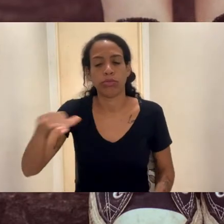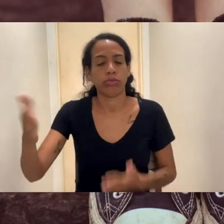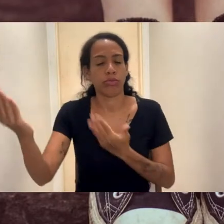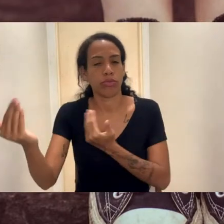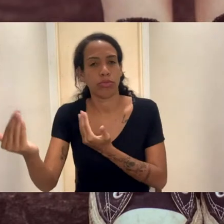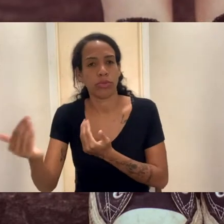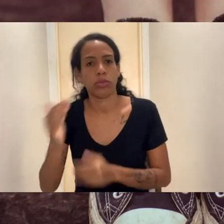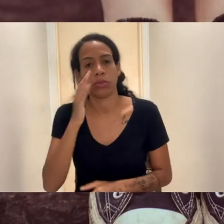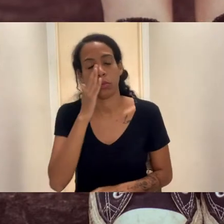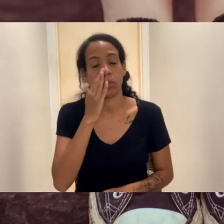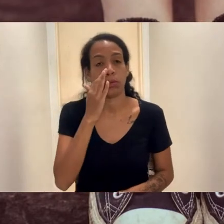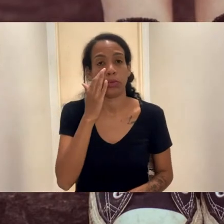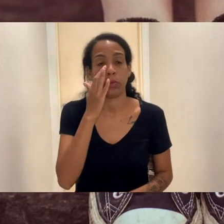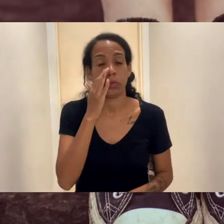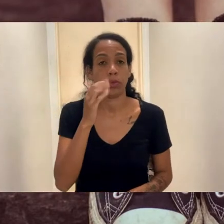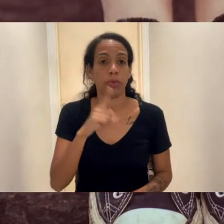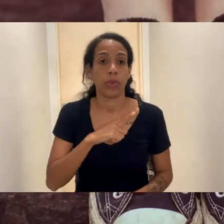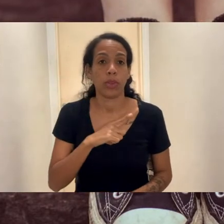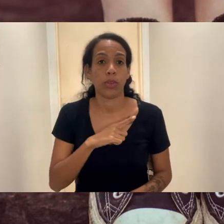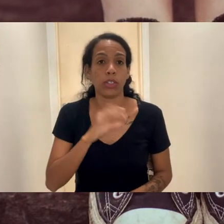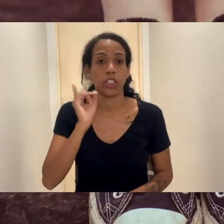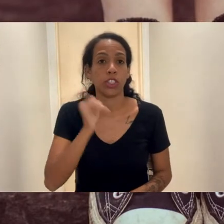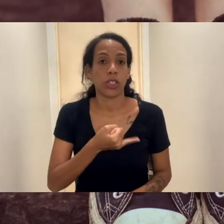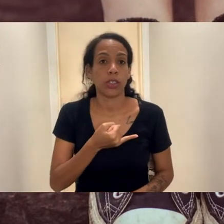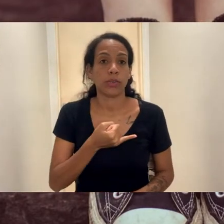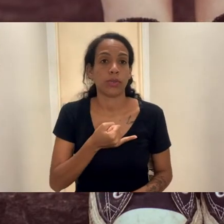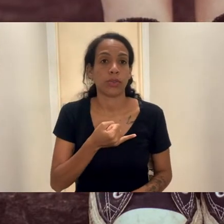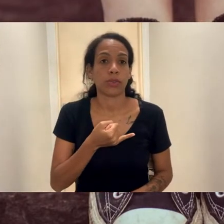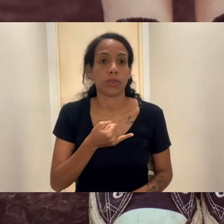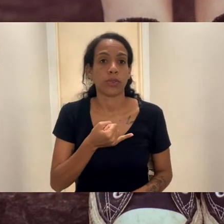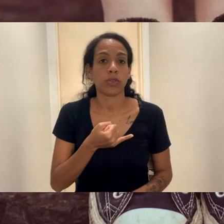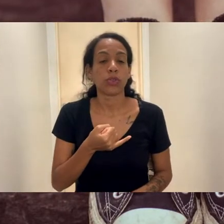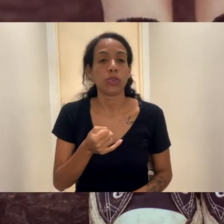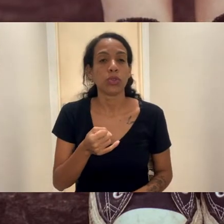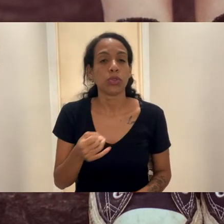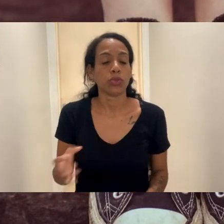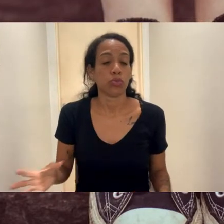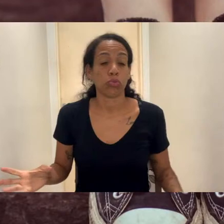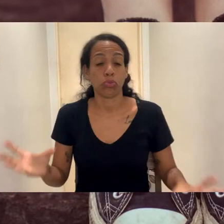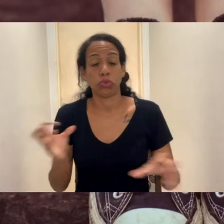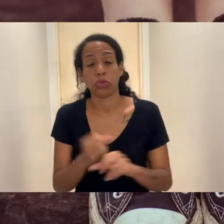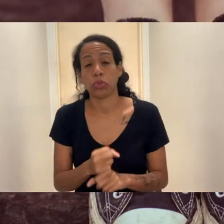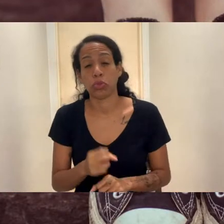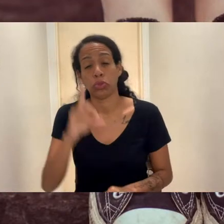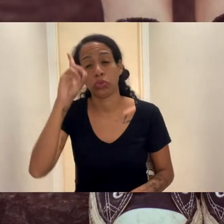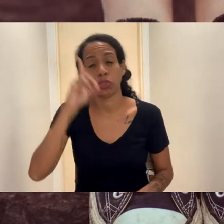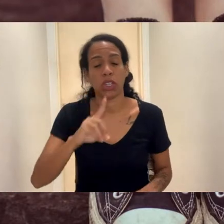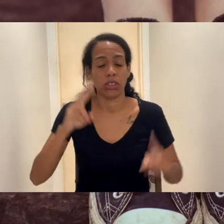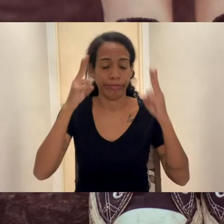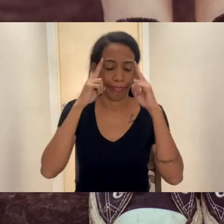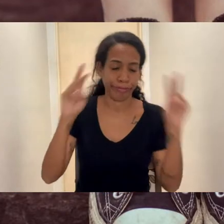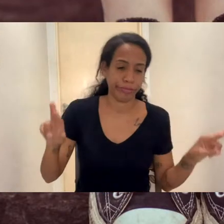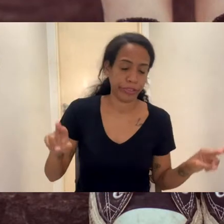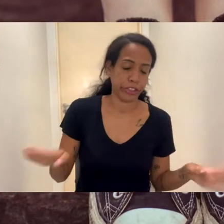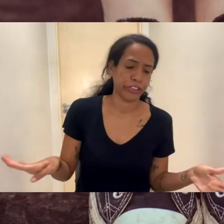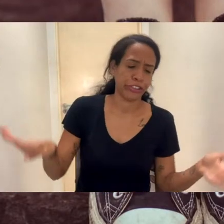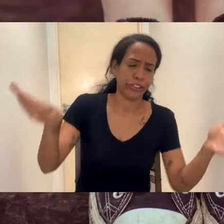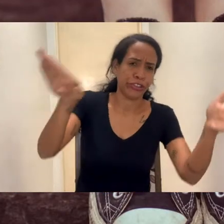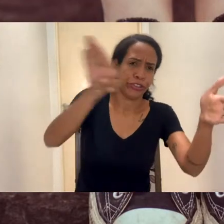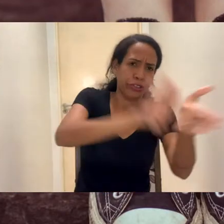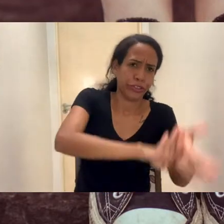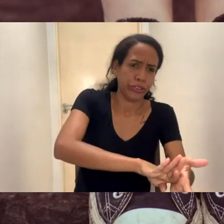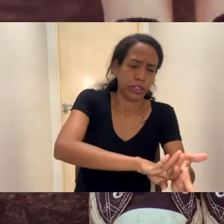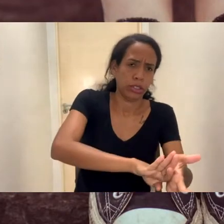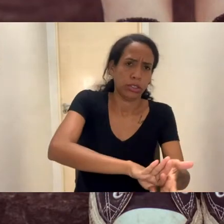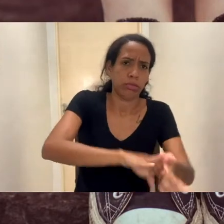das adolescentes que já tiveram todos os seus direitos violados até chegar no sistema